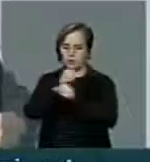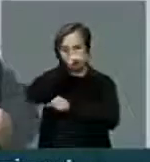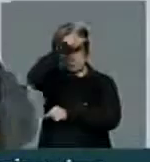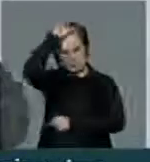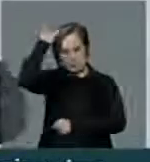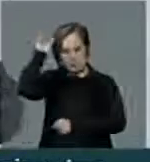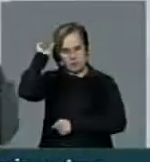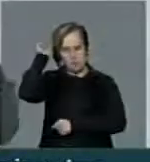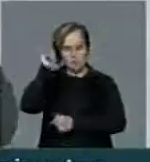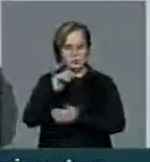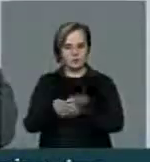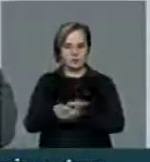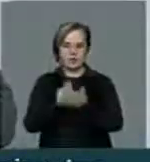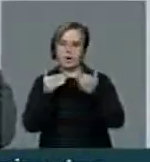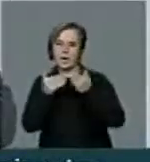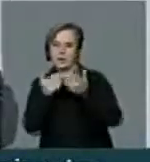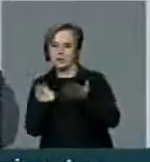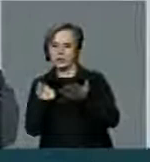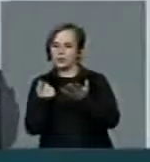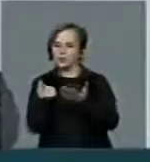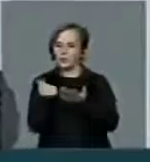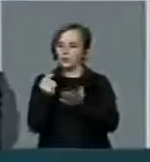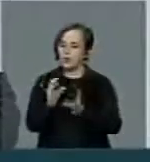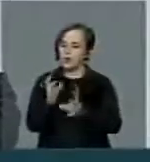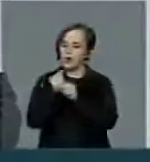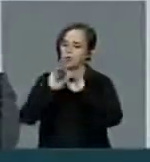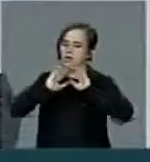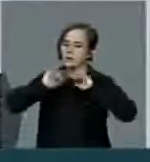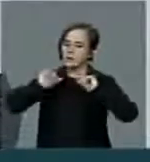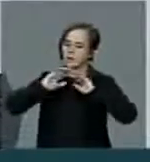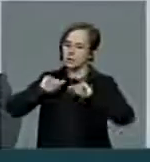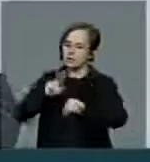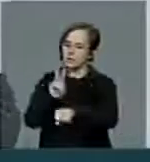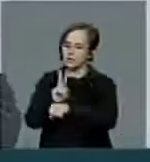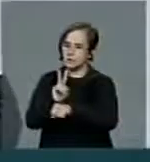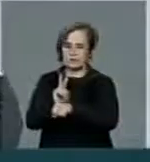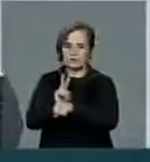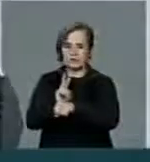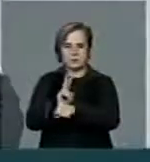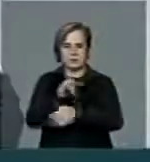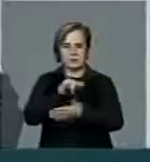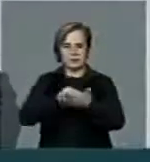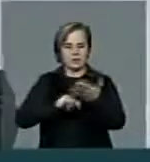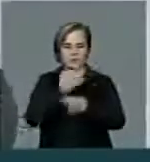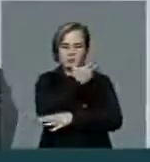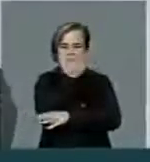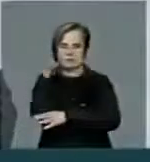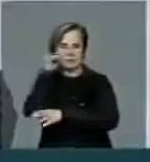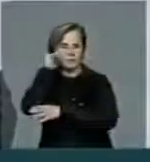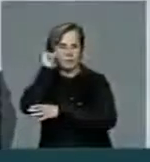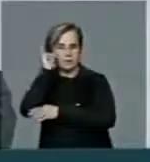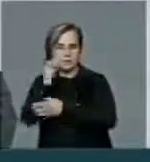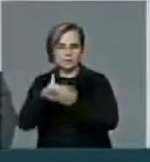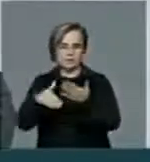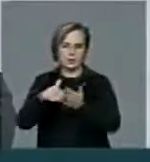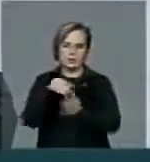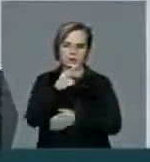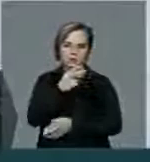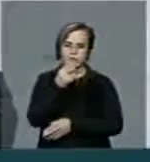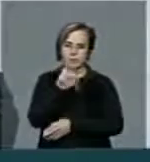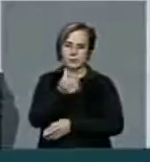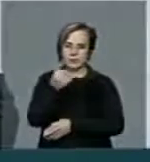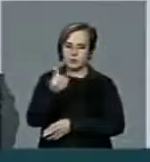Amazônia, abriu uma linha específica de crédito para financiar a cadastro ambiental rural. São